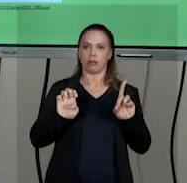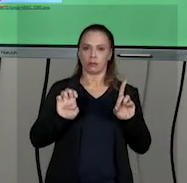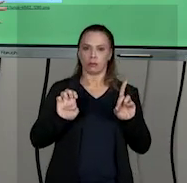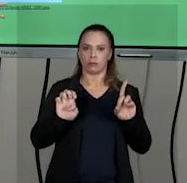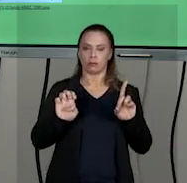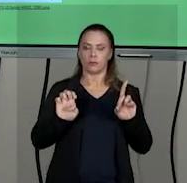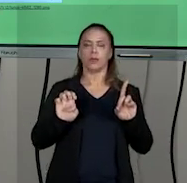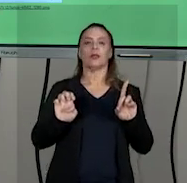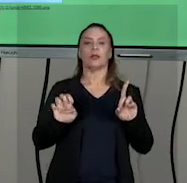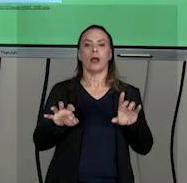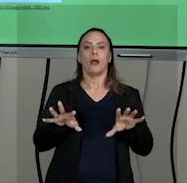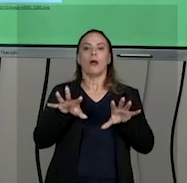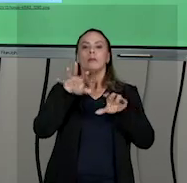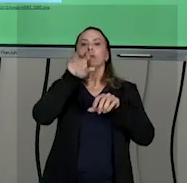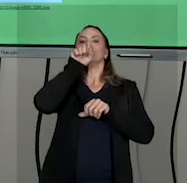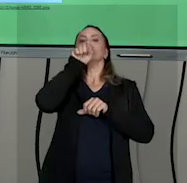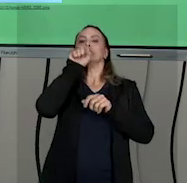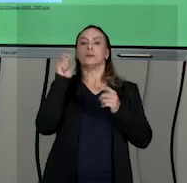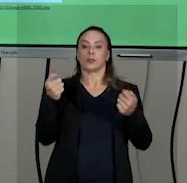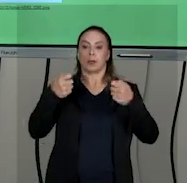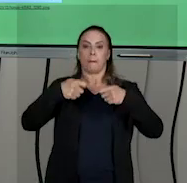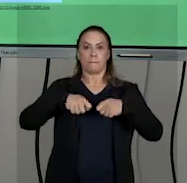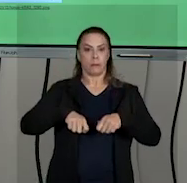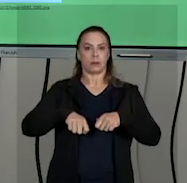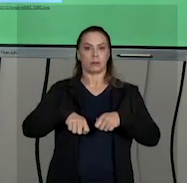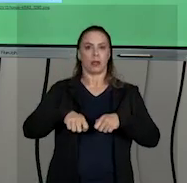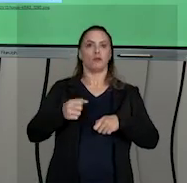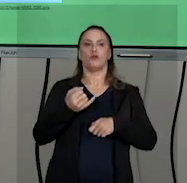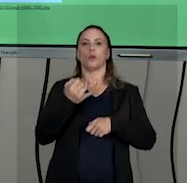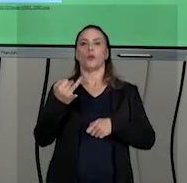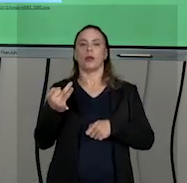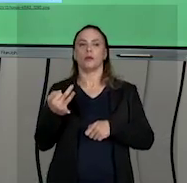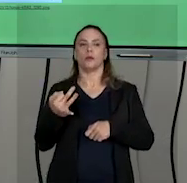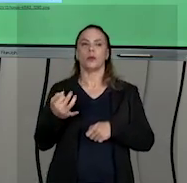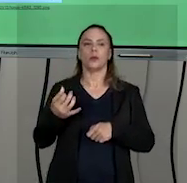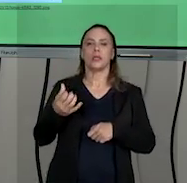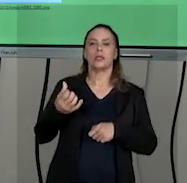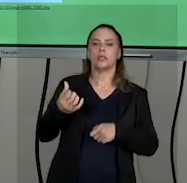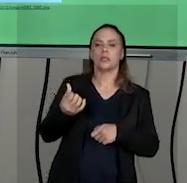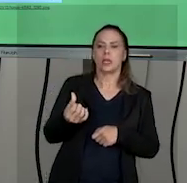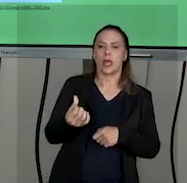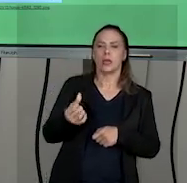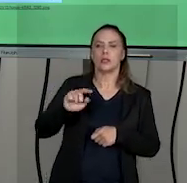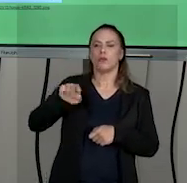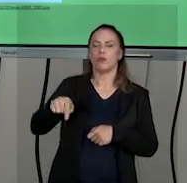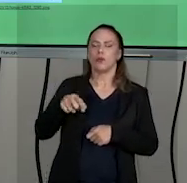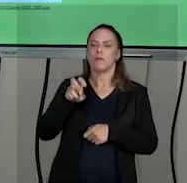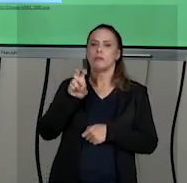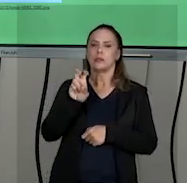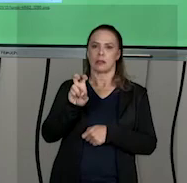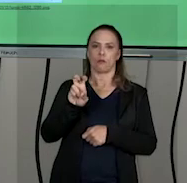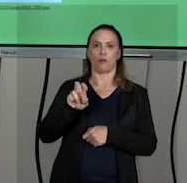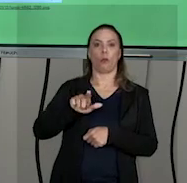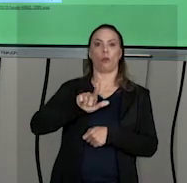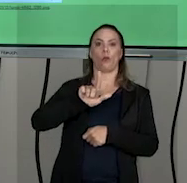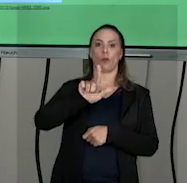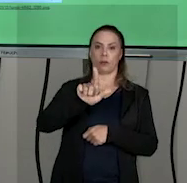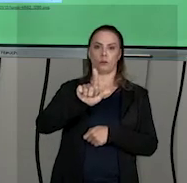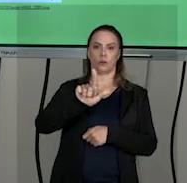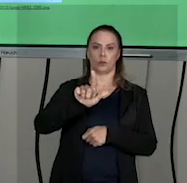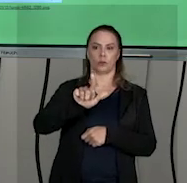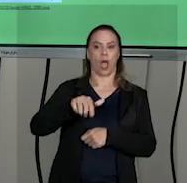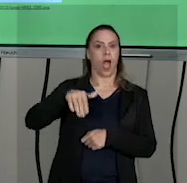6,5 litros de ar e numa criança, cerca de 2 litros. Essa capacidade é variável?